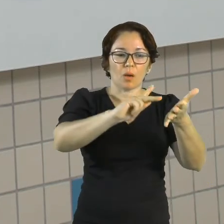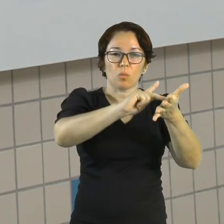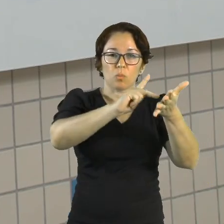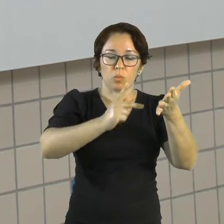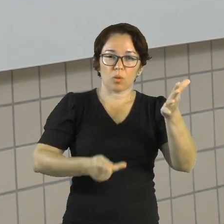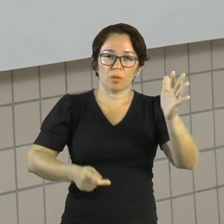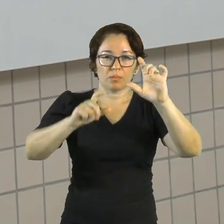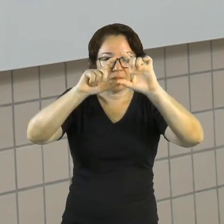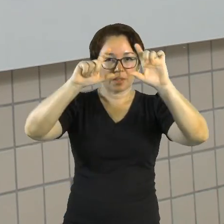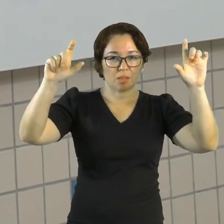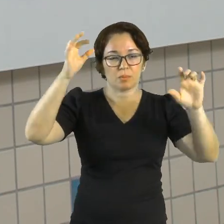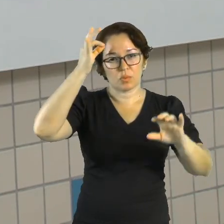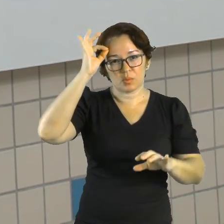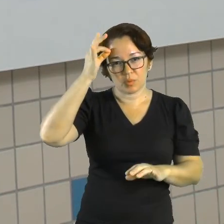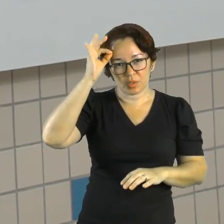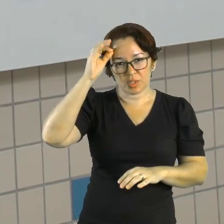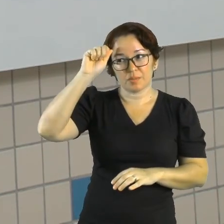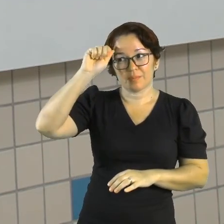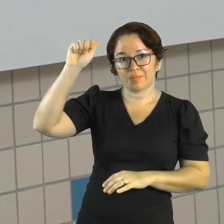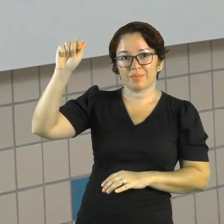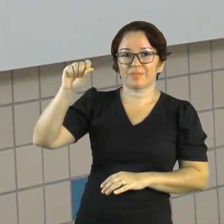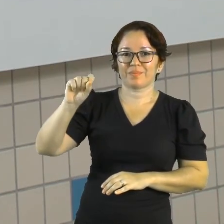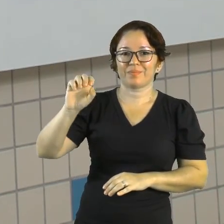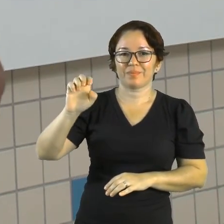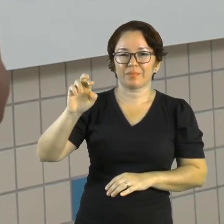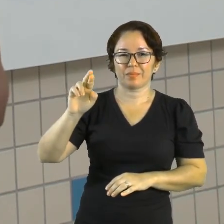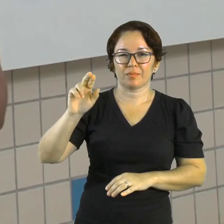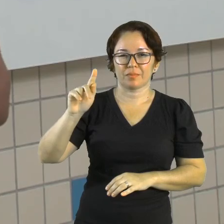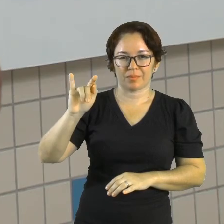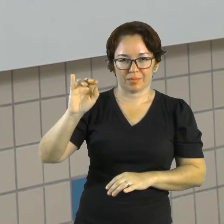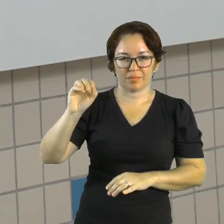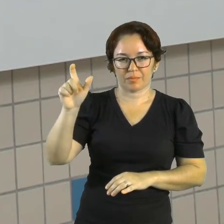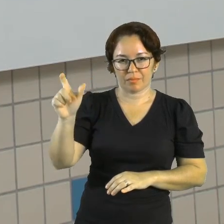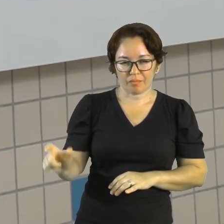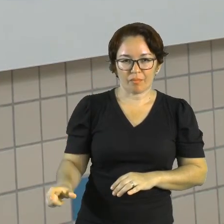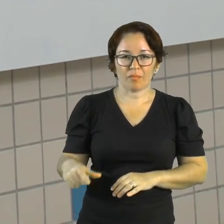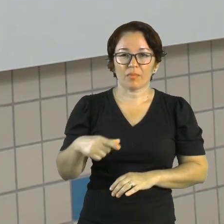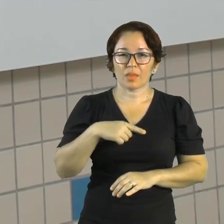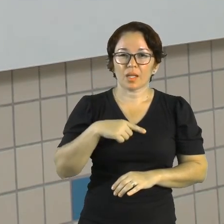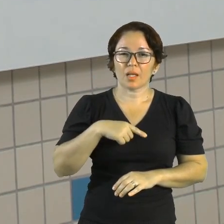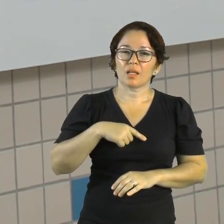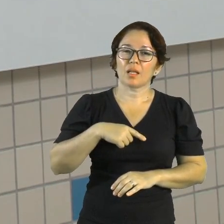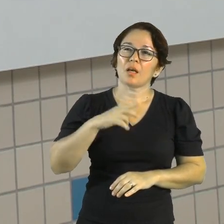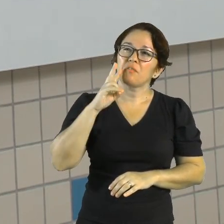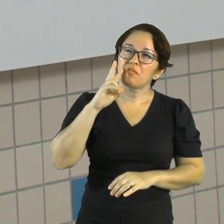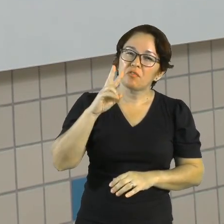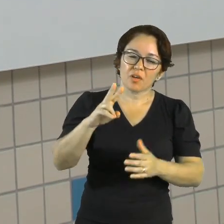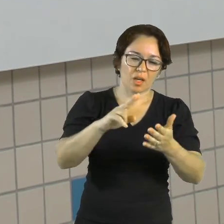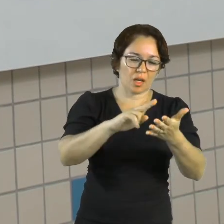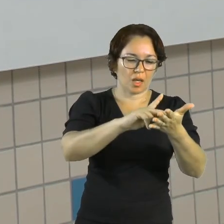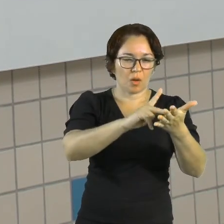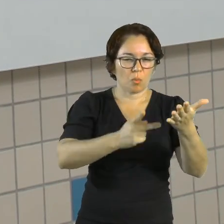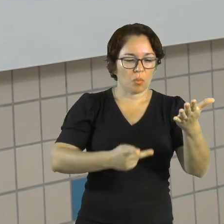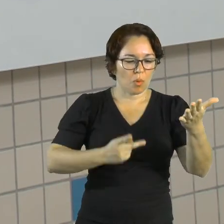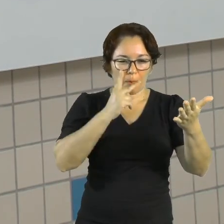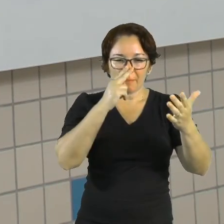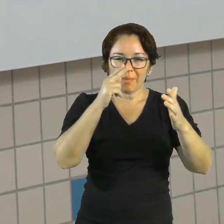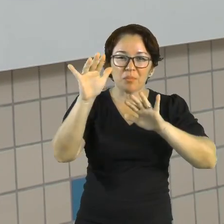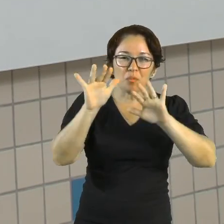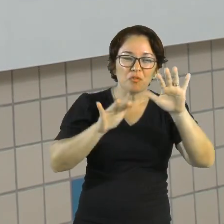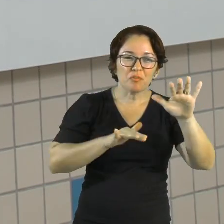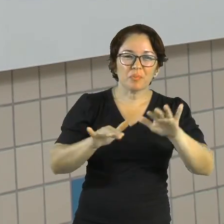de Sérgio Caparelli. Vimos que no poema ele apresenta movimento, linguagem verbal, linguagem não